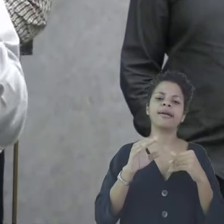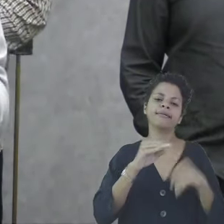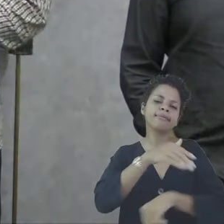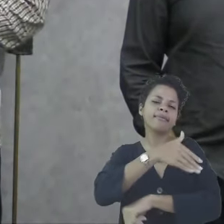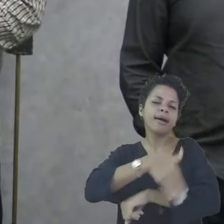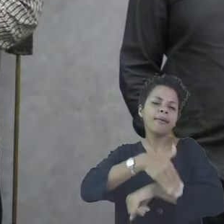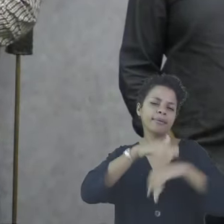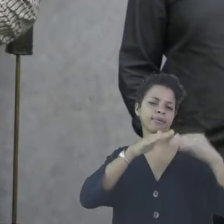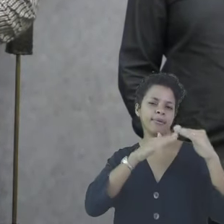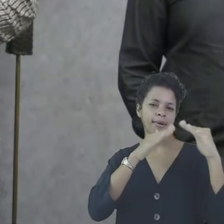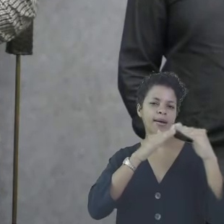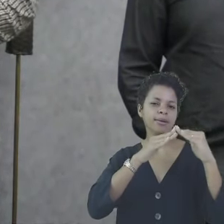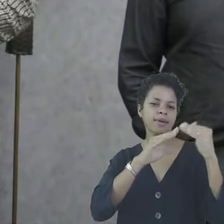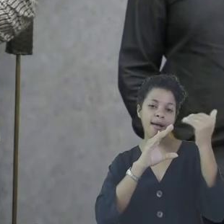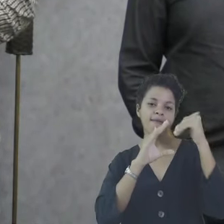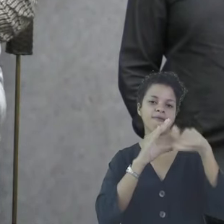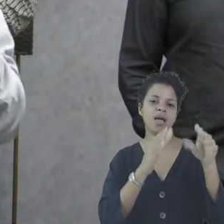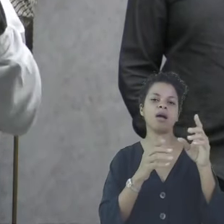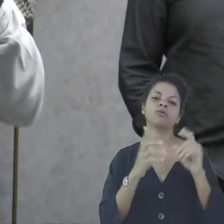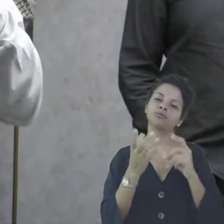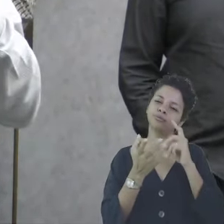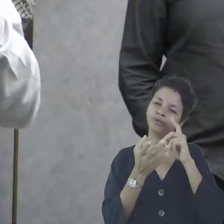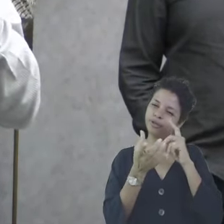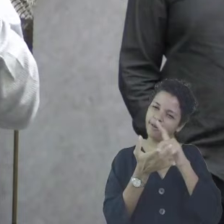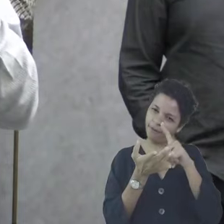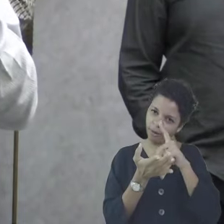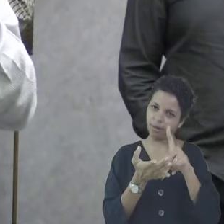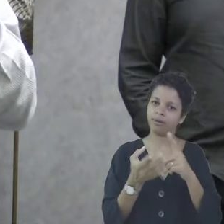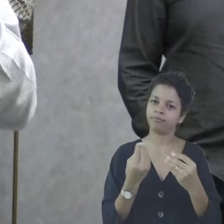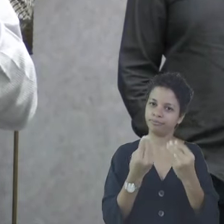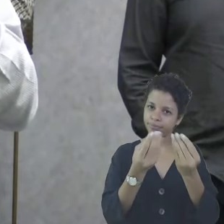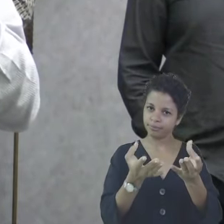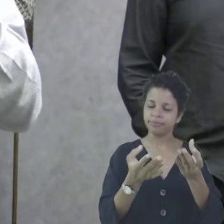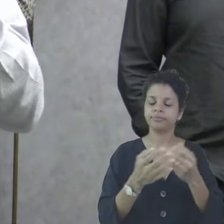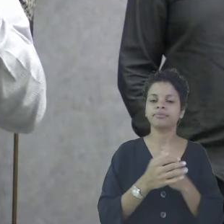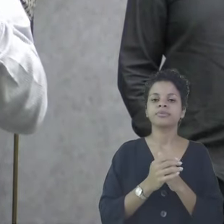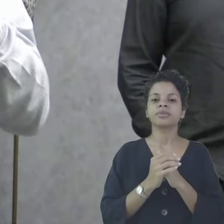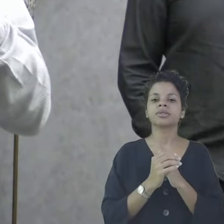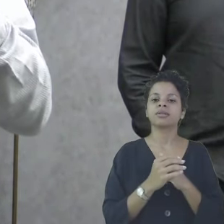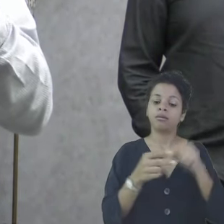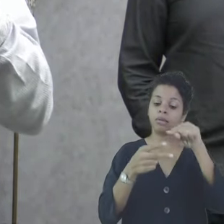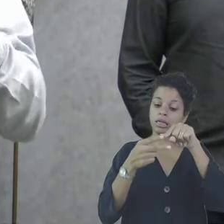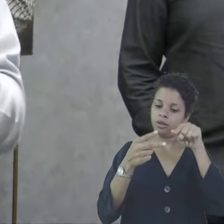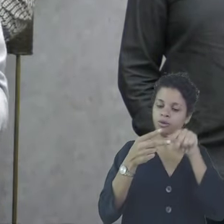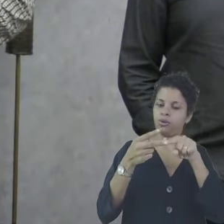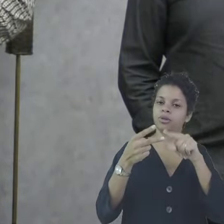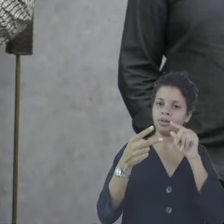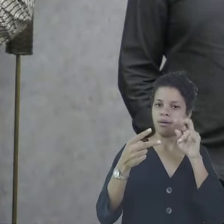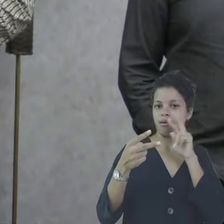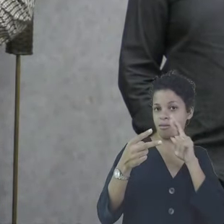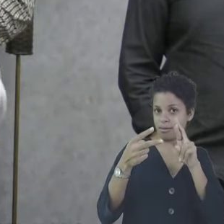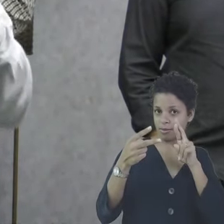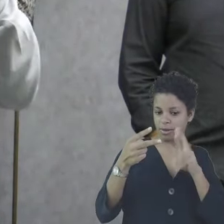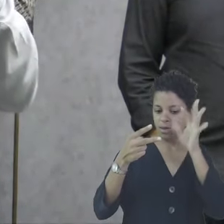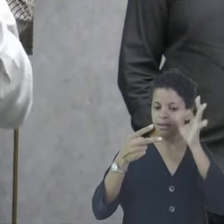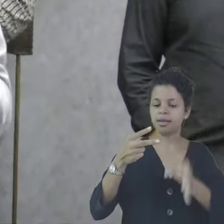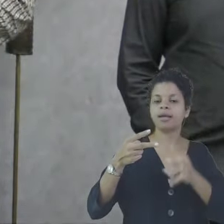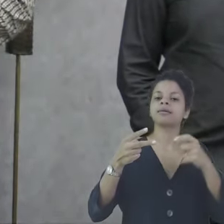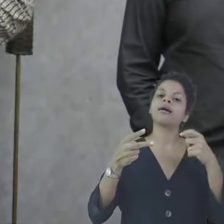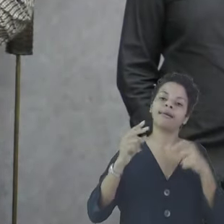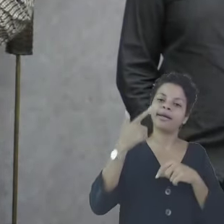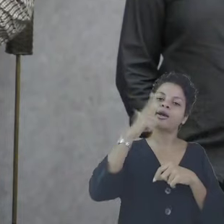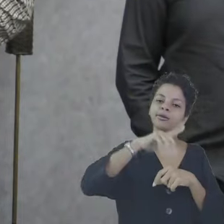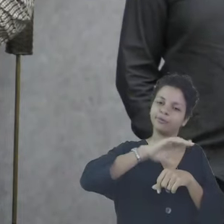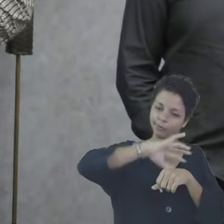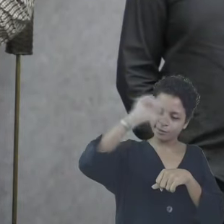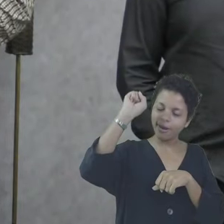possa enviar o DVD para sua casa, tá bom? Então, quem respondeu, quem é o segundo tenor e o barítono do quarteto, vai levar o DVD